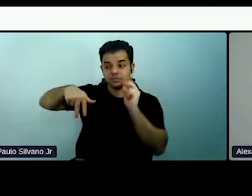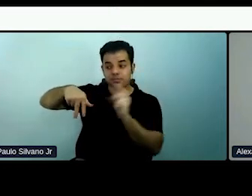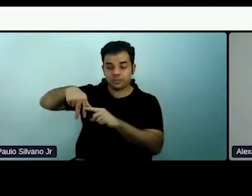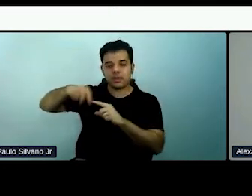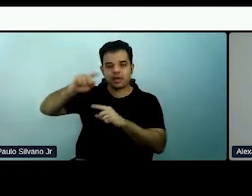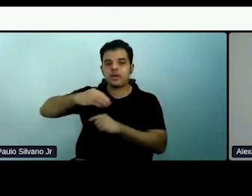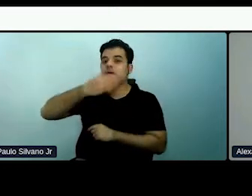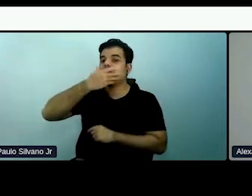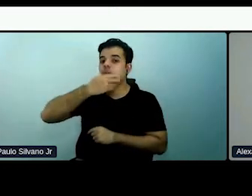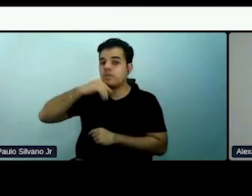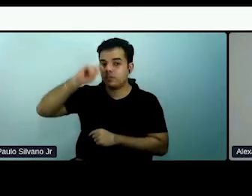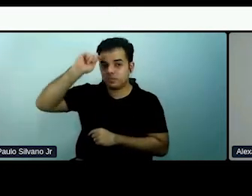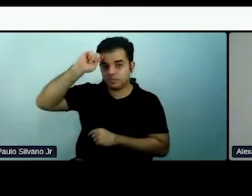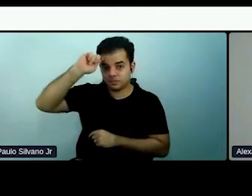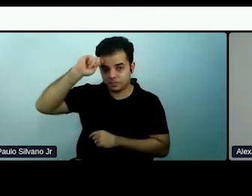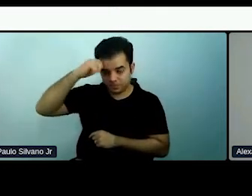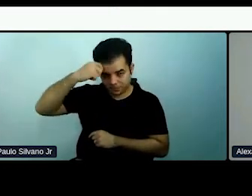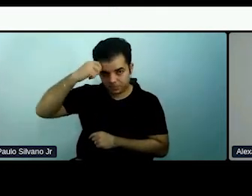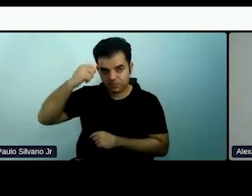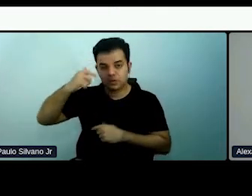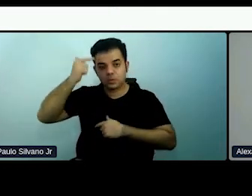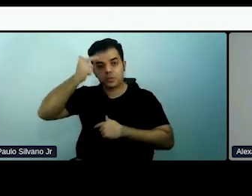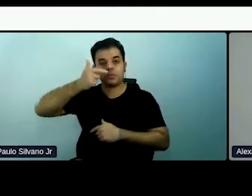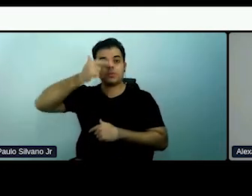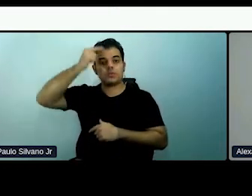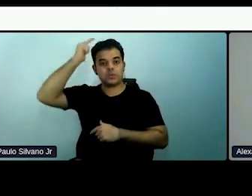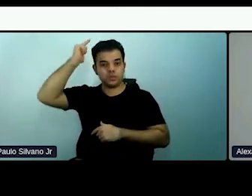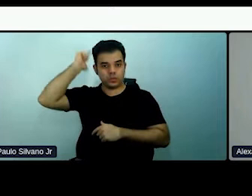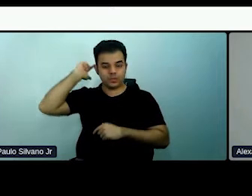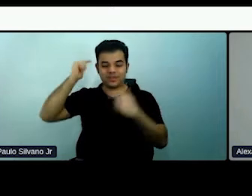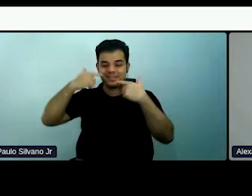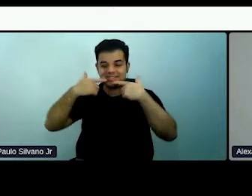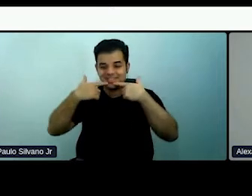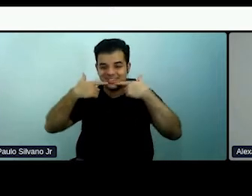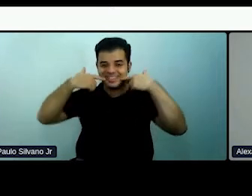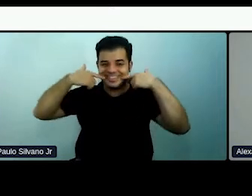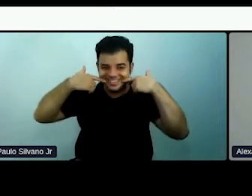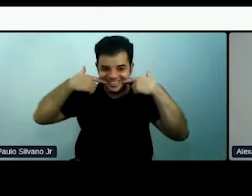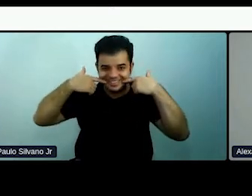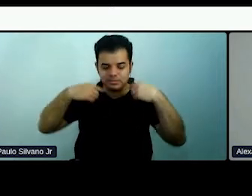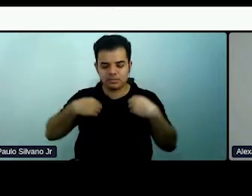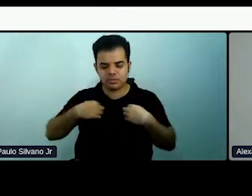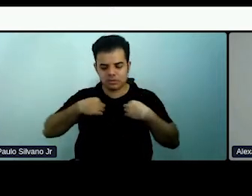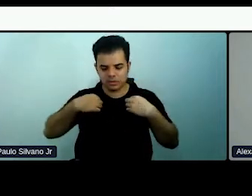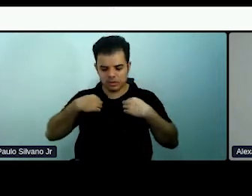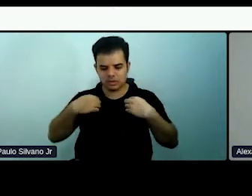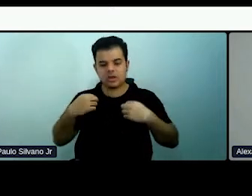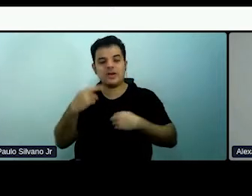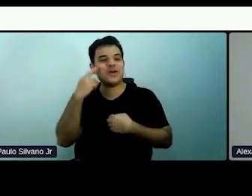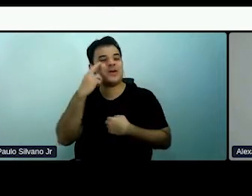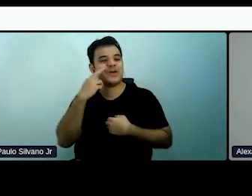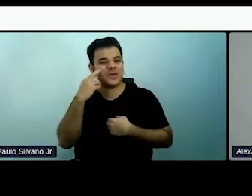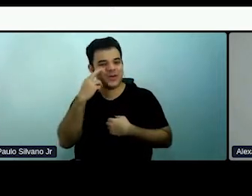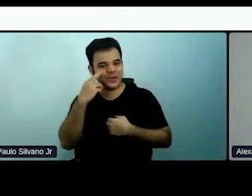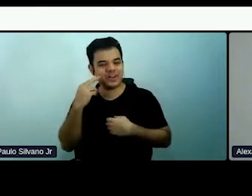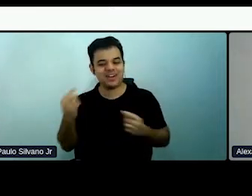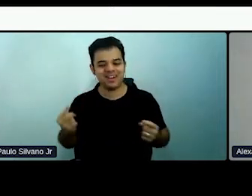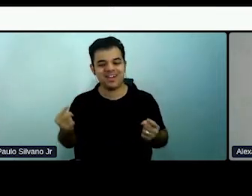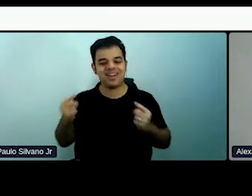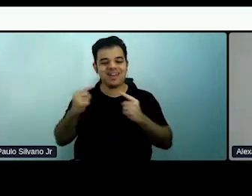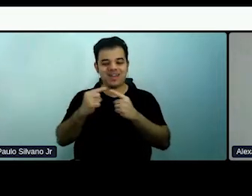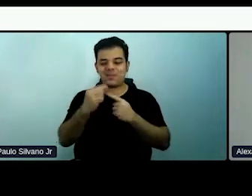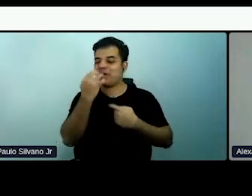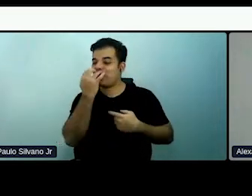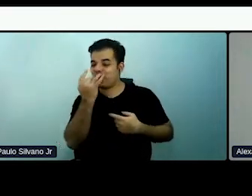tela é um homem negro. Ele é careca. Sorrindo e está usando uma camisa rosa, né? Que são as mesmas, que é a mesma